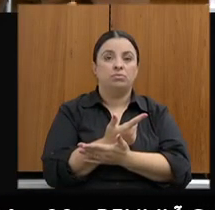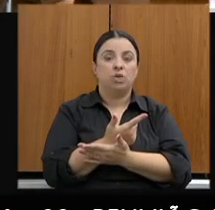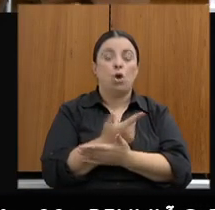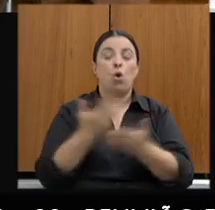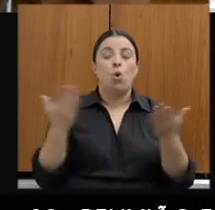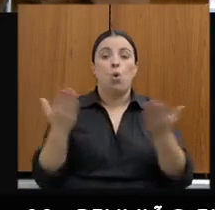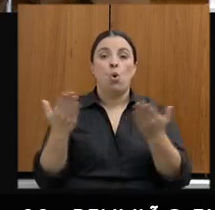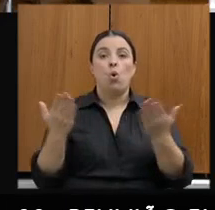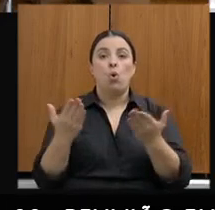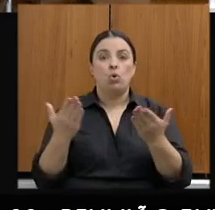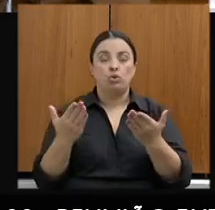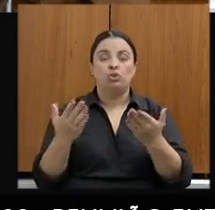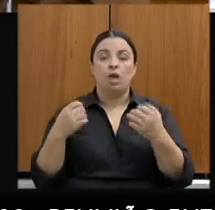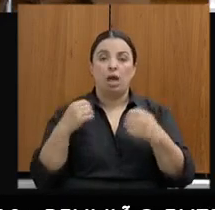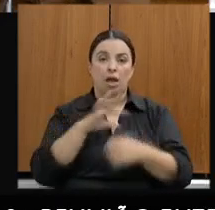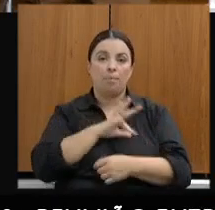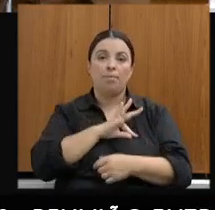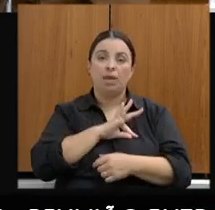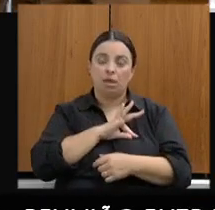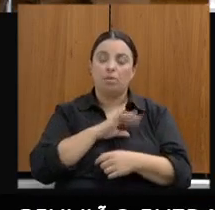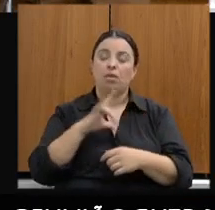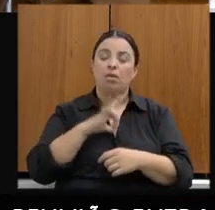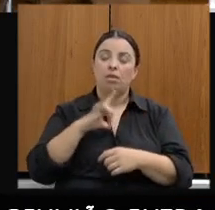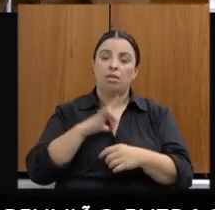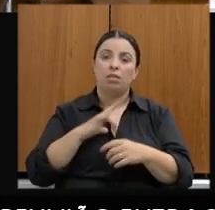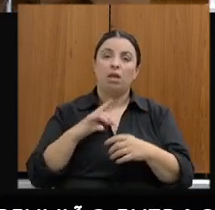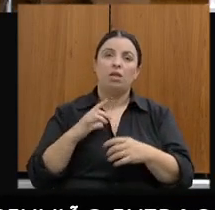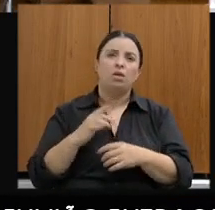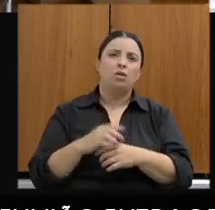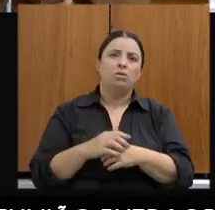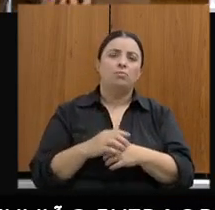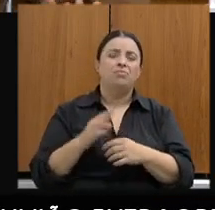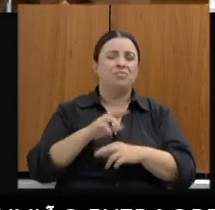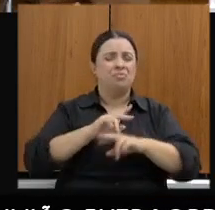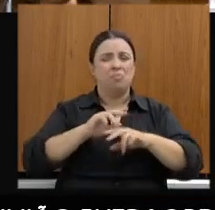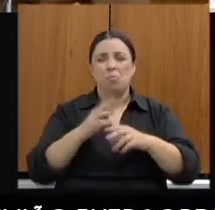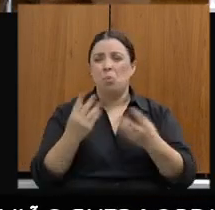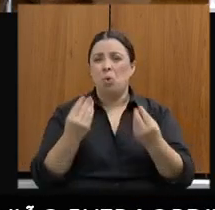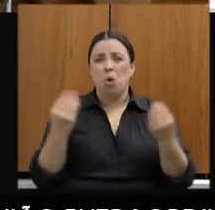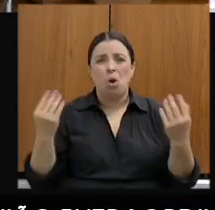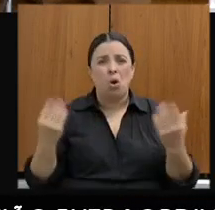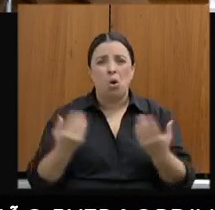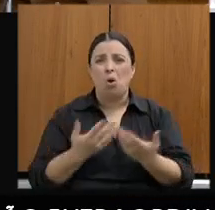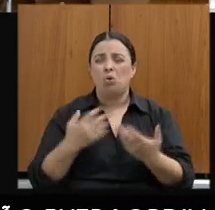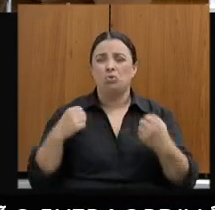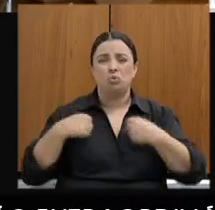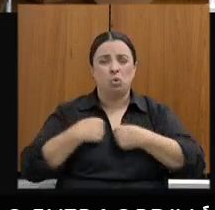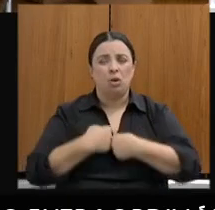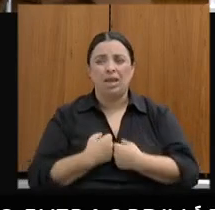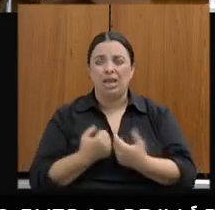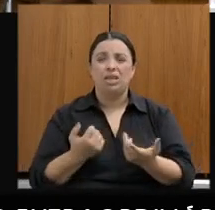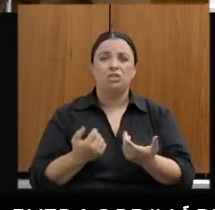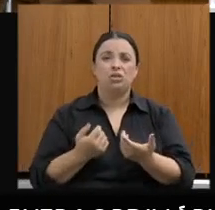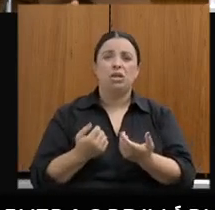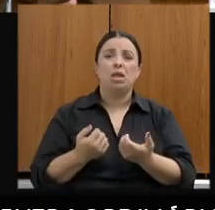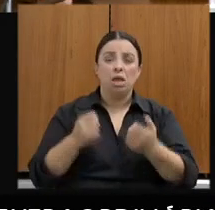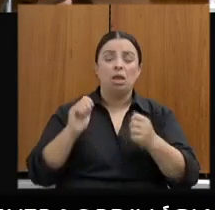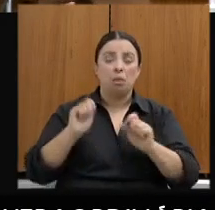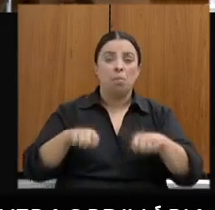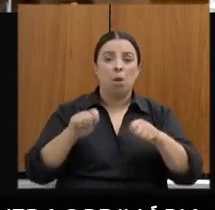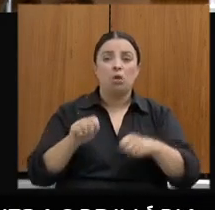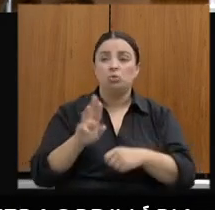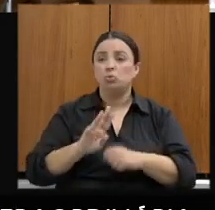35.000 clientes válidos Não é distribuído a tropa inclusive e colete dissimulado né para os agentes de P2 e ou de Inteligência